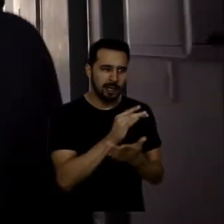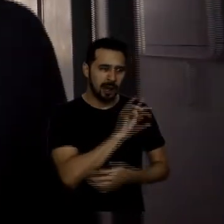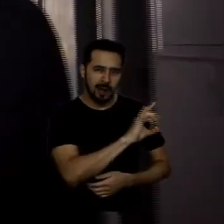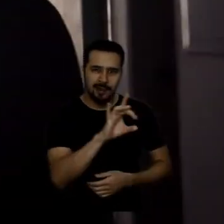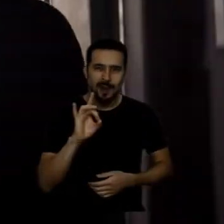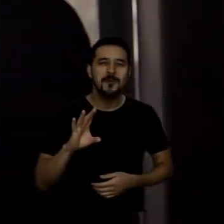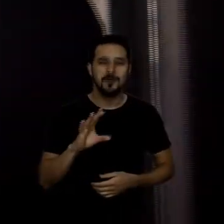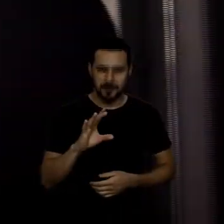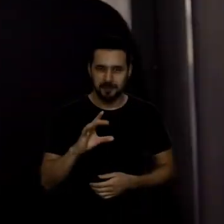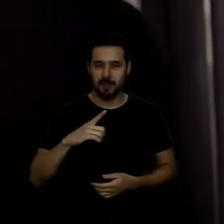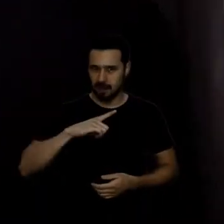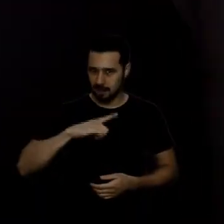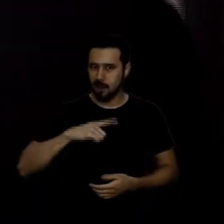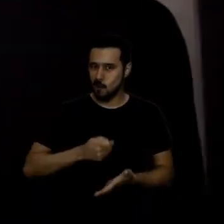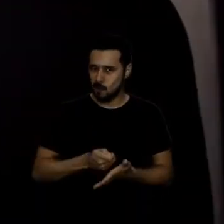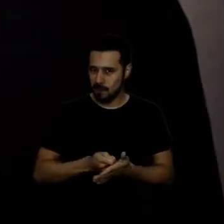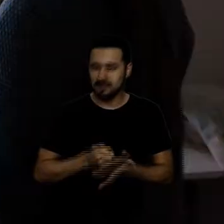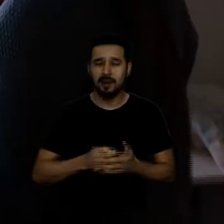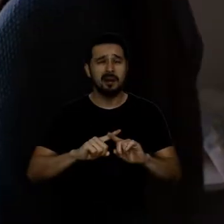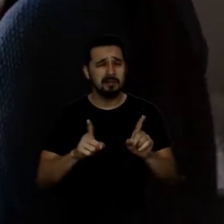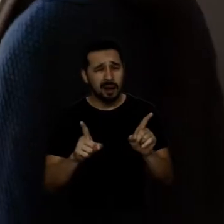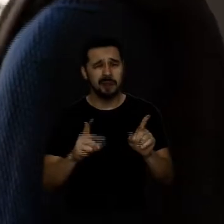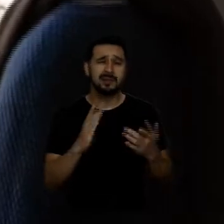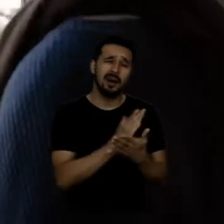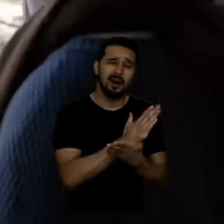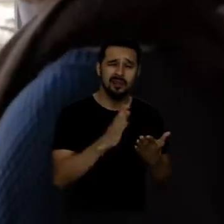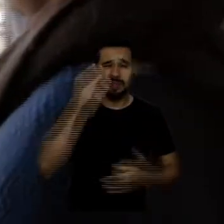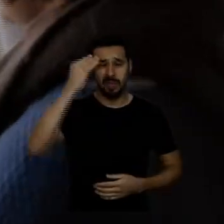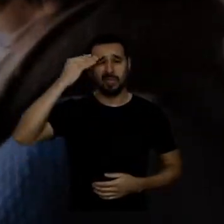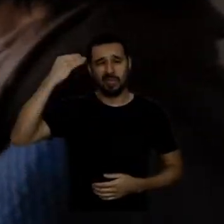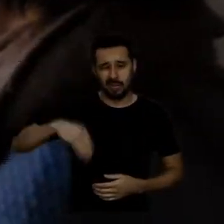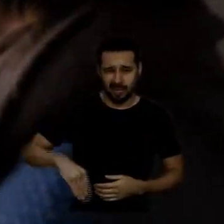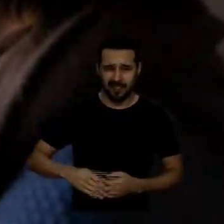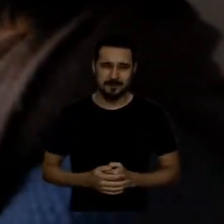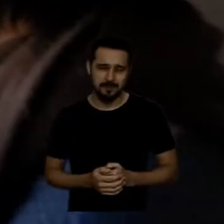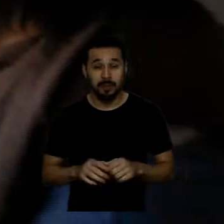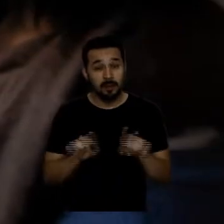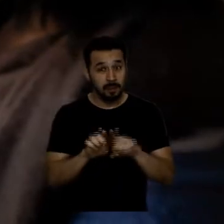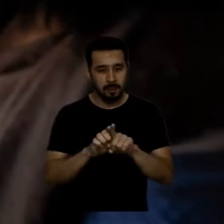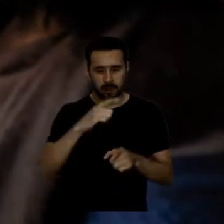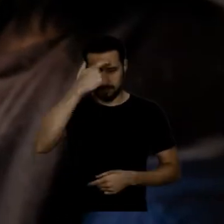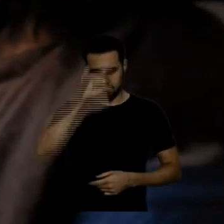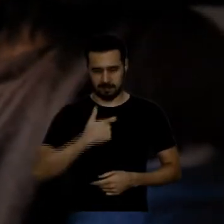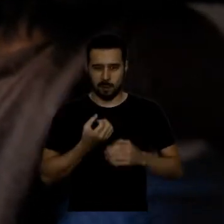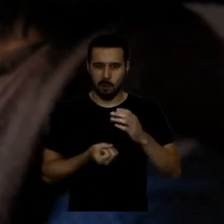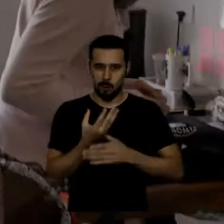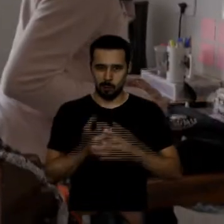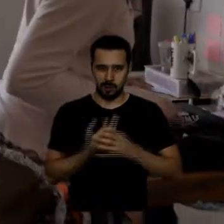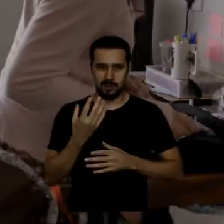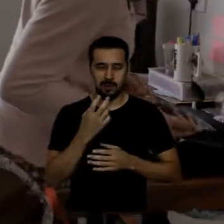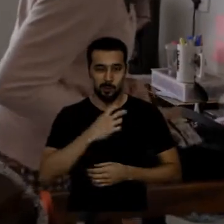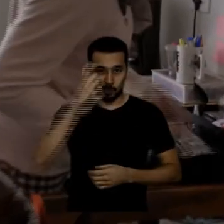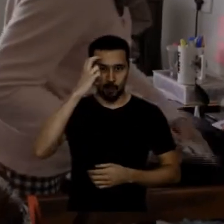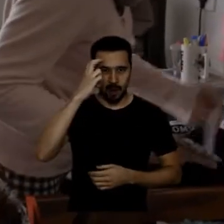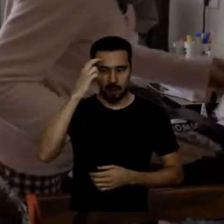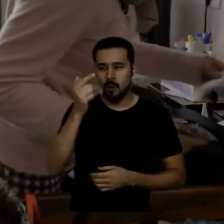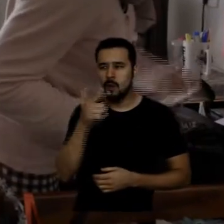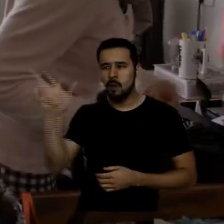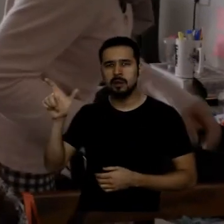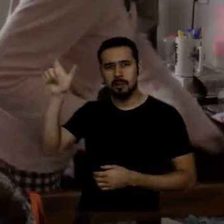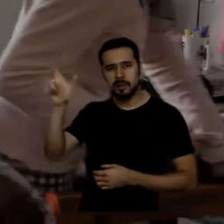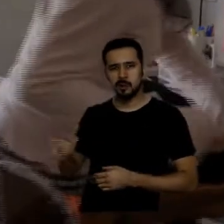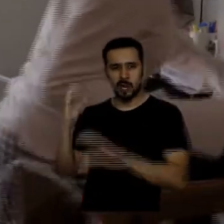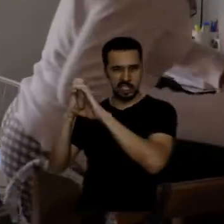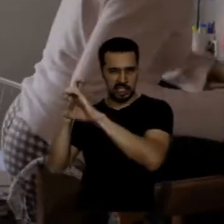E foi uma das bancas que entrou todas as meninas, porque a gente tava abrindo uma ala que era só feminina. Uhum. Então, aí entrou todas